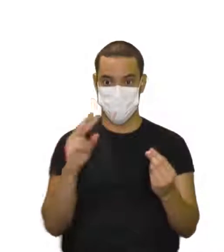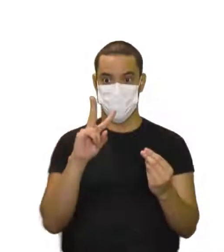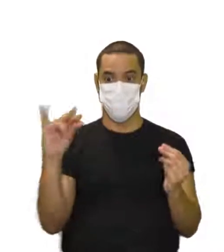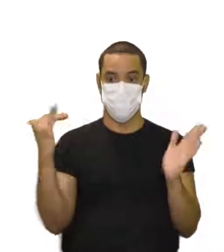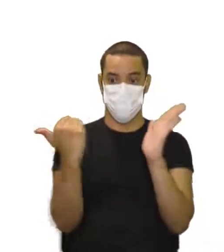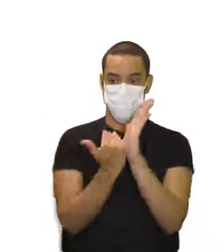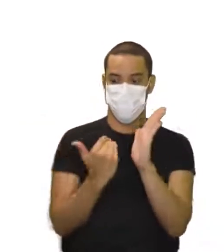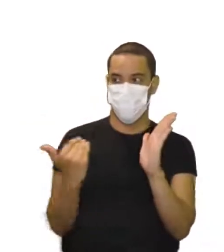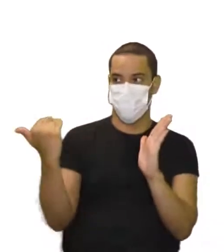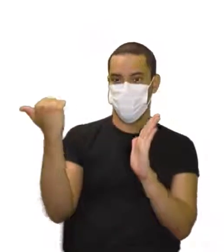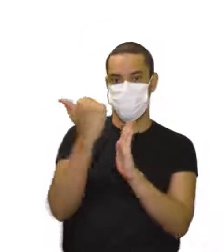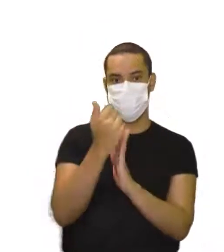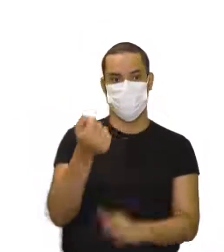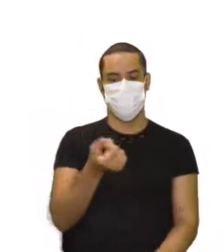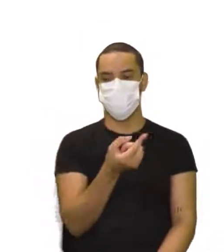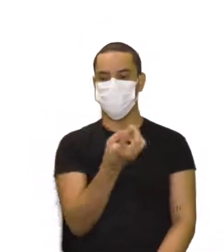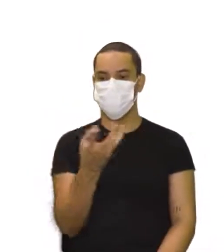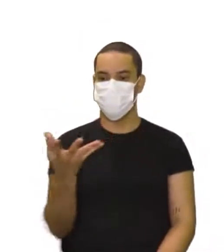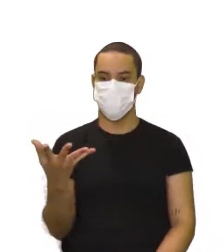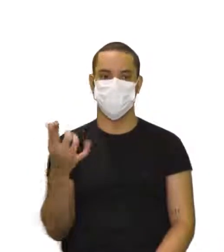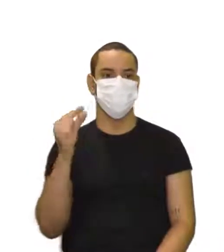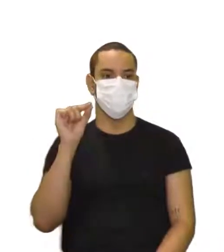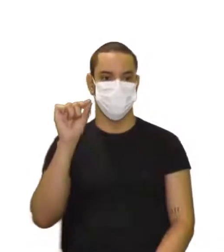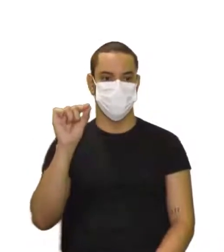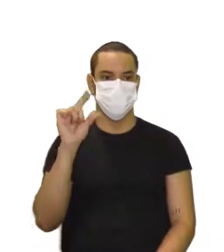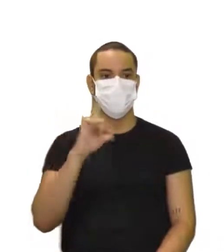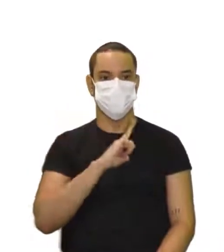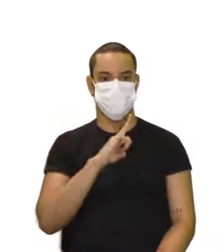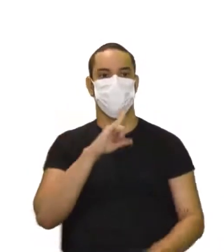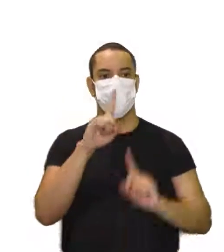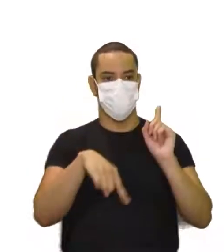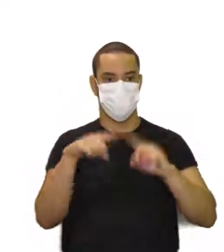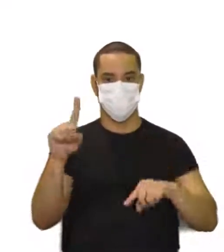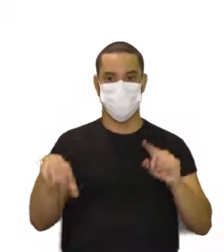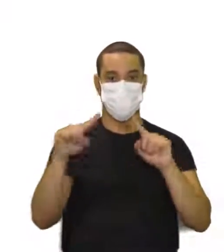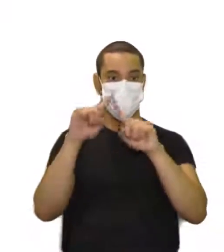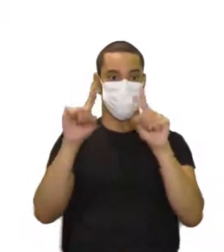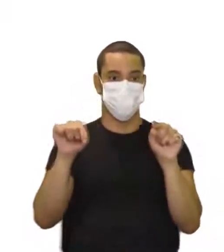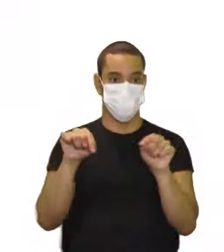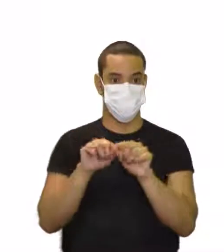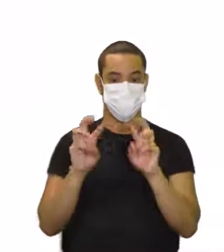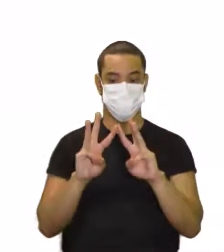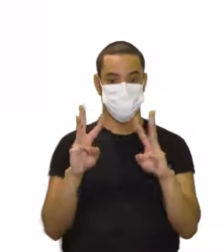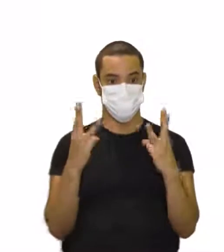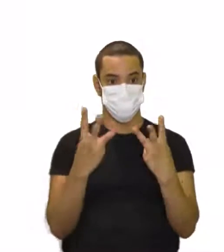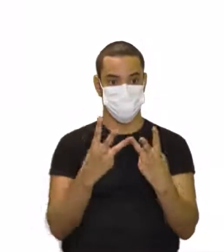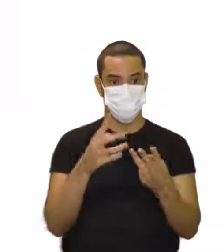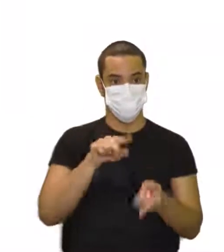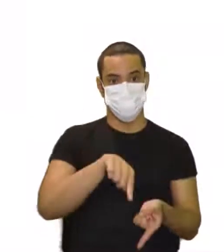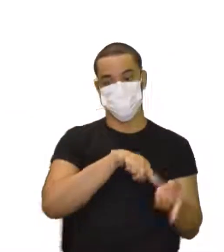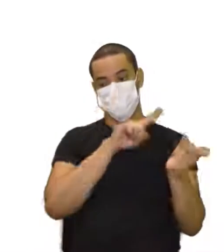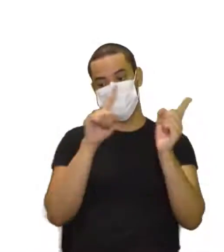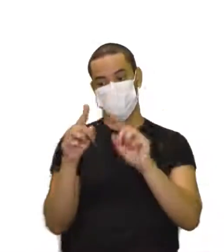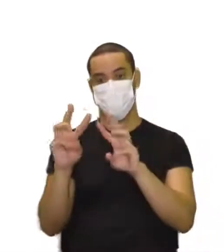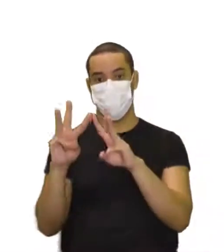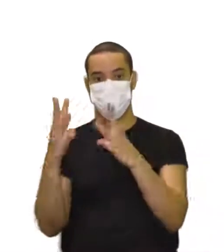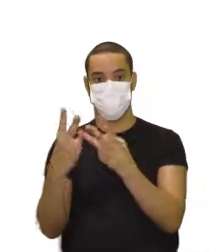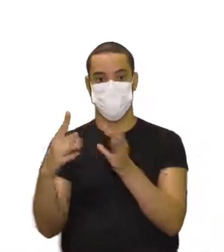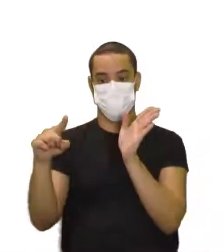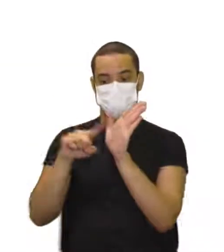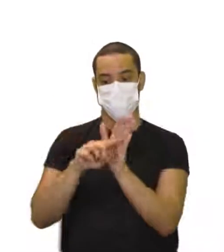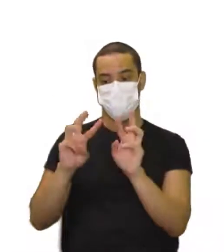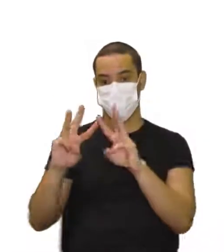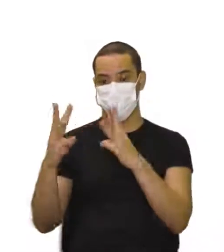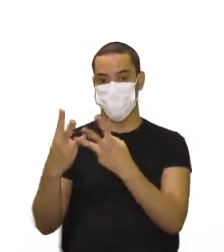uma quantidade, aqui, ó, variando de uma massa inicial para outra massa maior. A